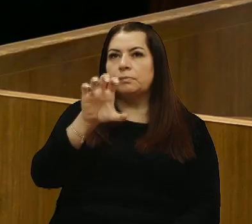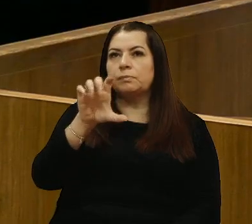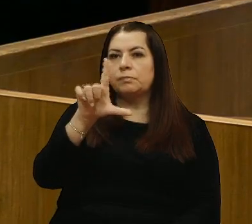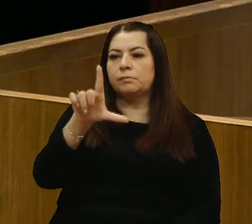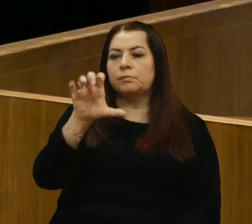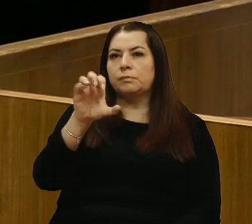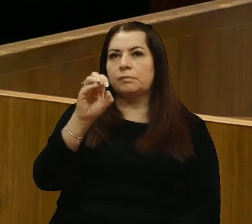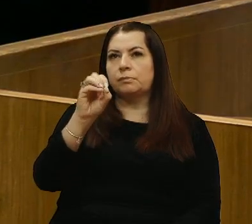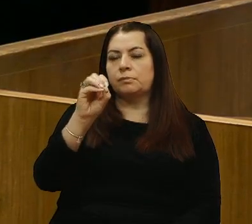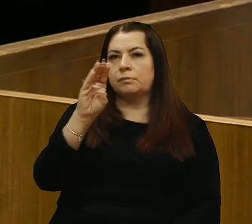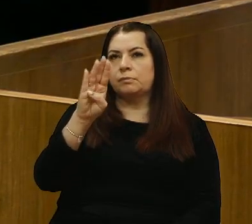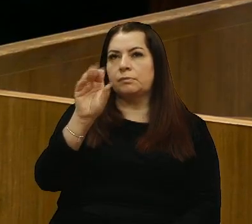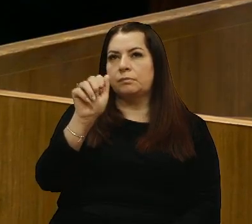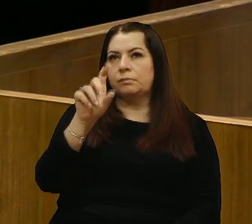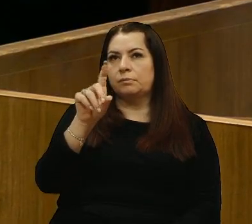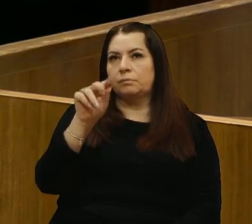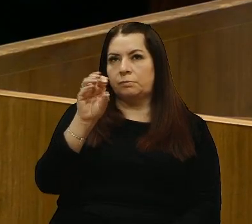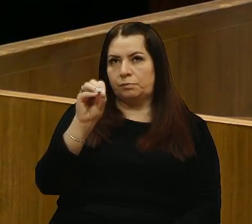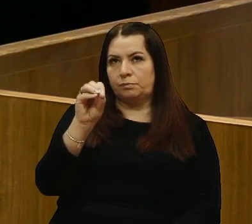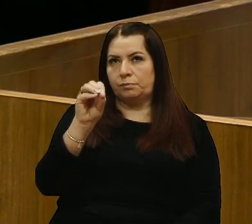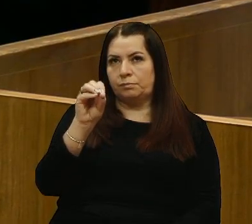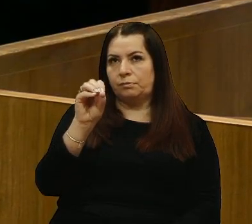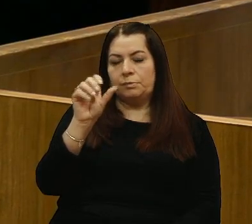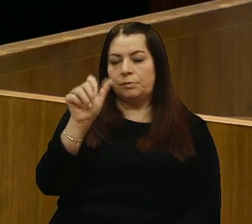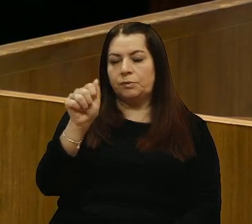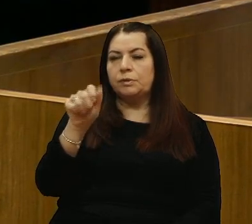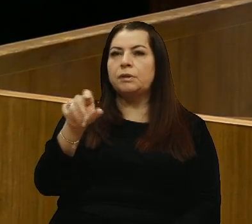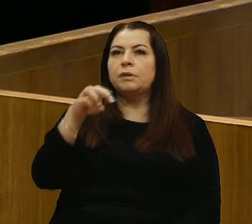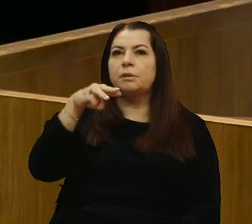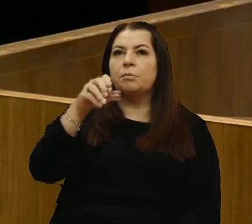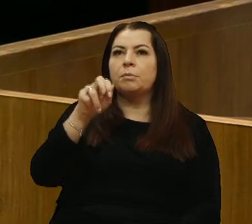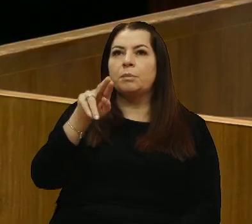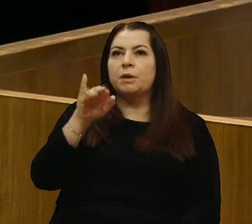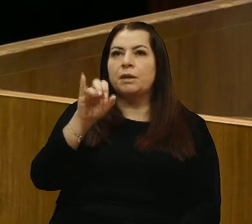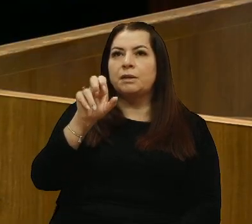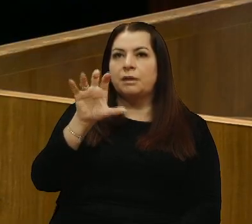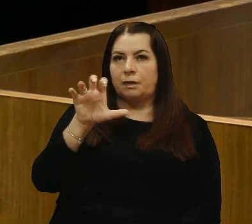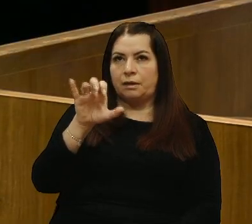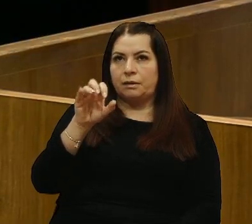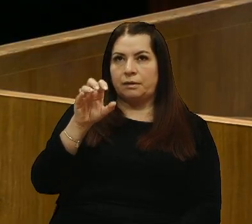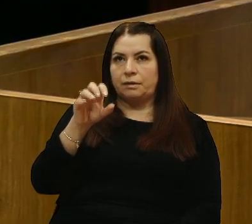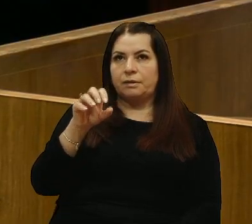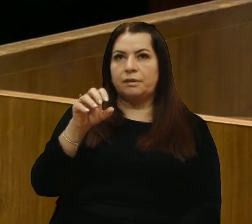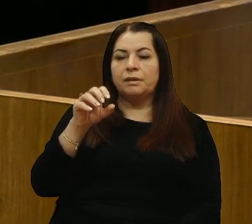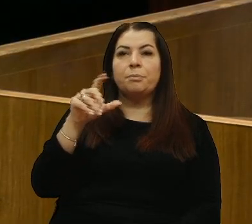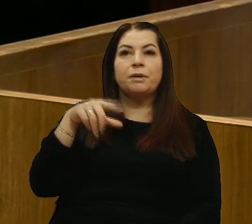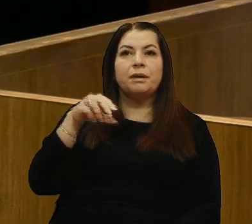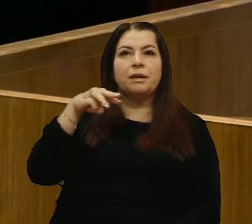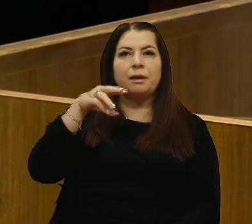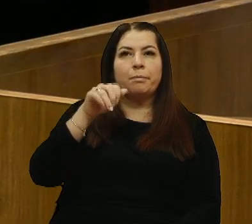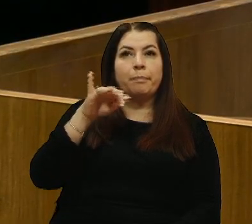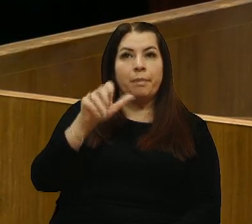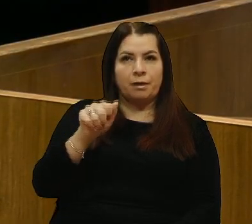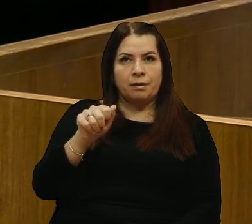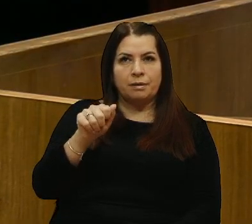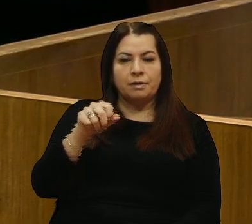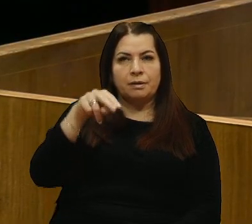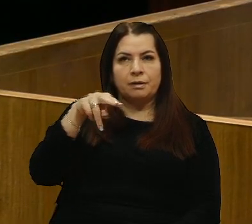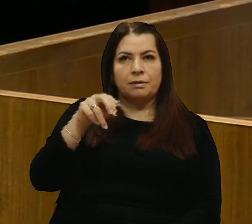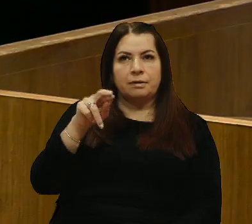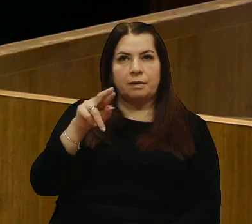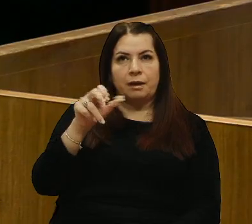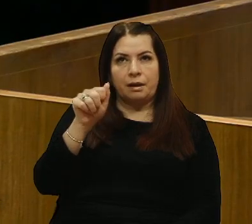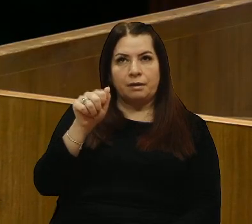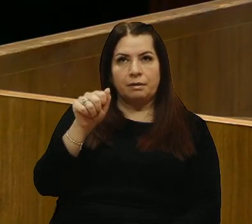Leobaldina Rocha Lírio, Marielle Franco, Maila Cardoso, Nara Denise